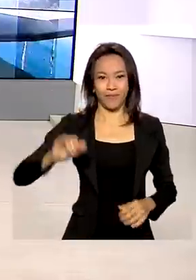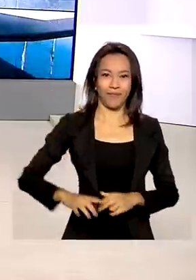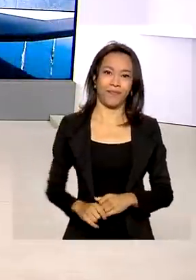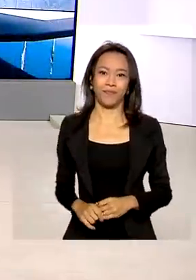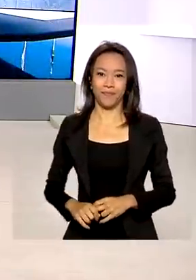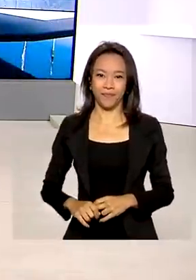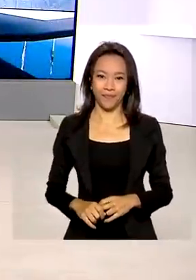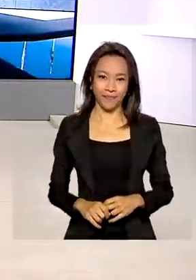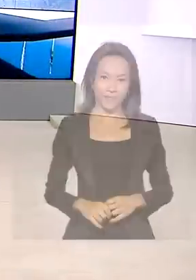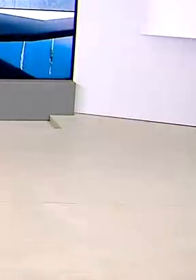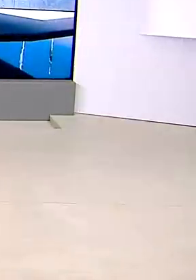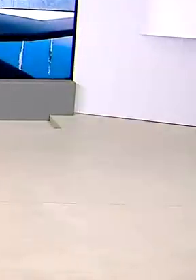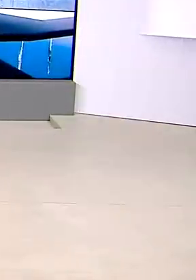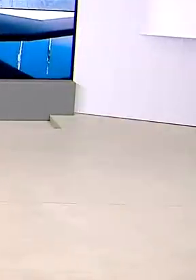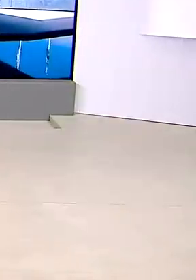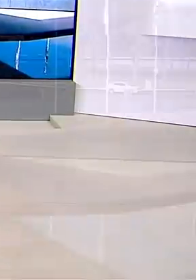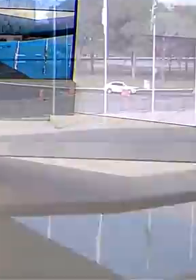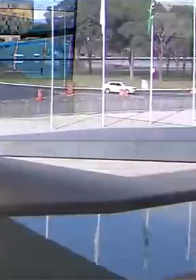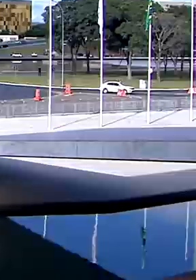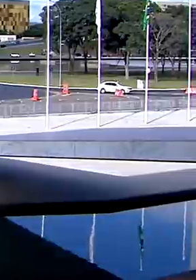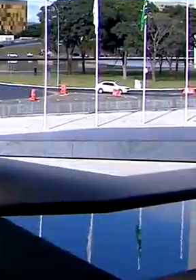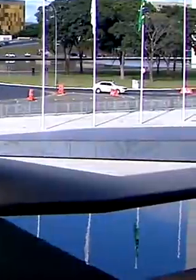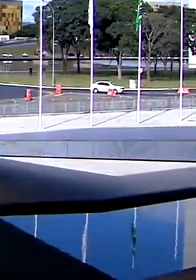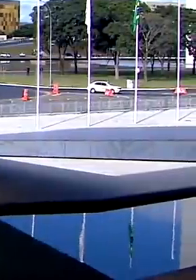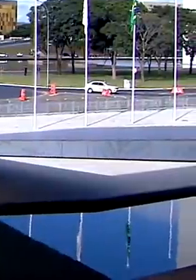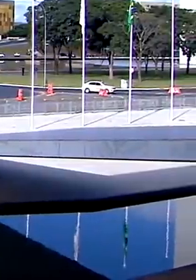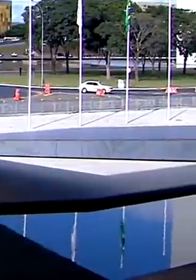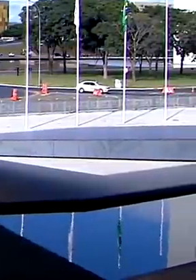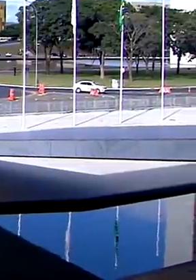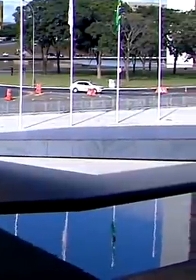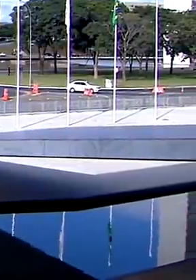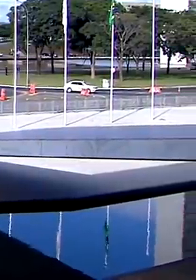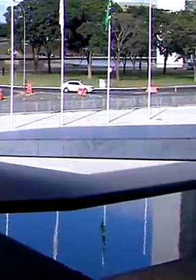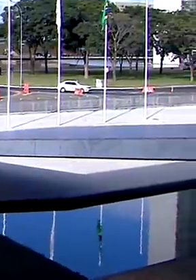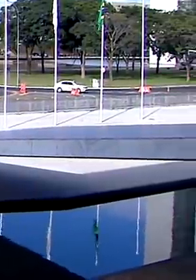Tchau, tchau.